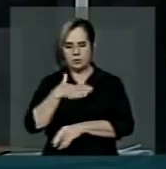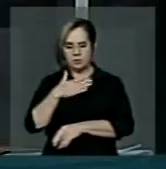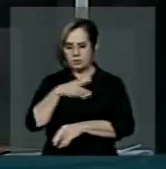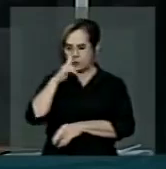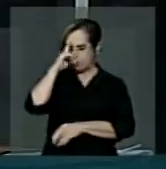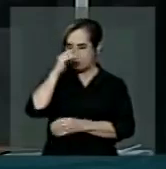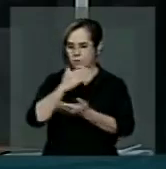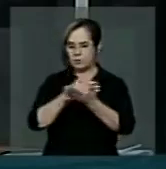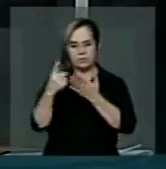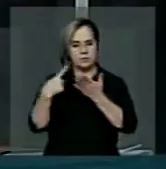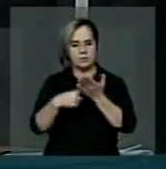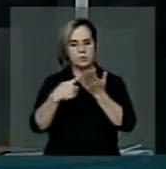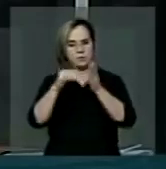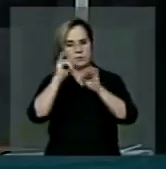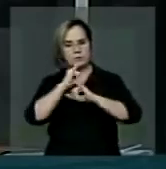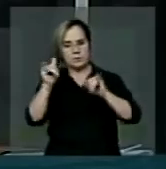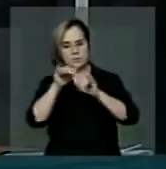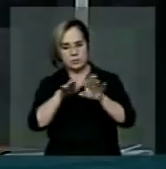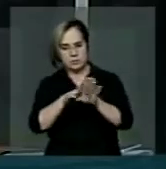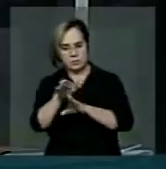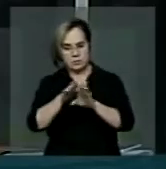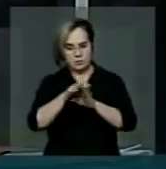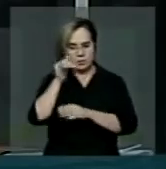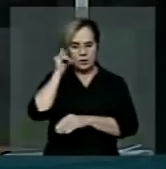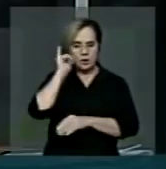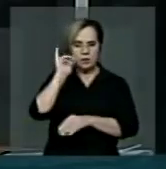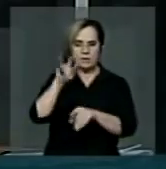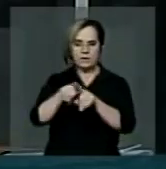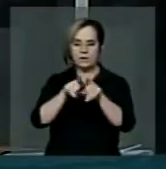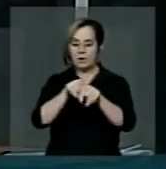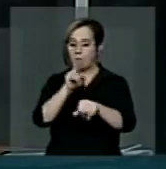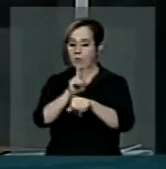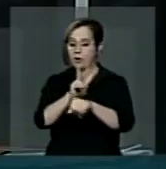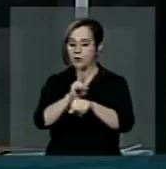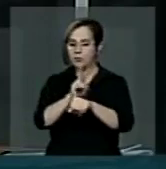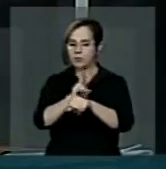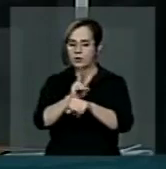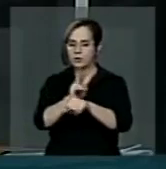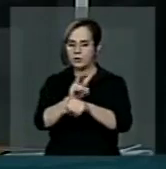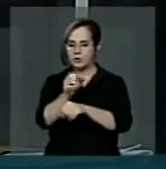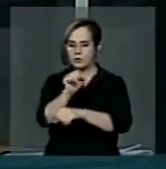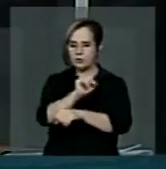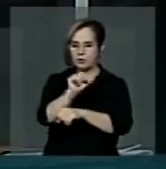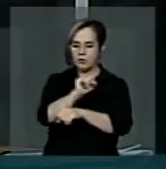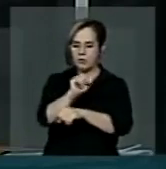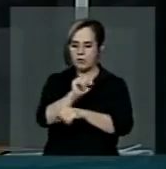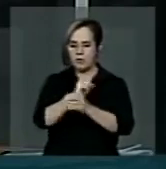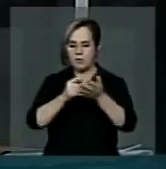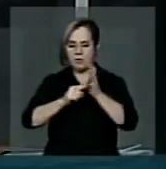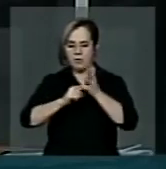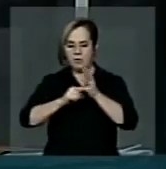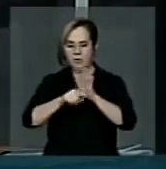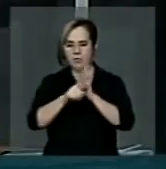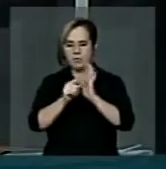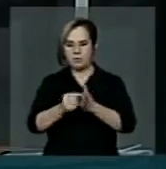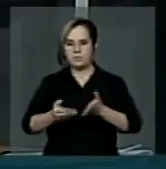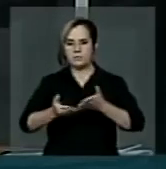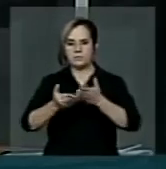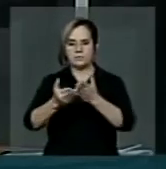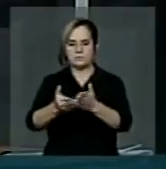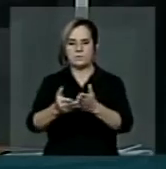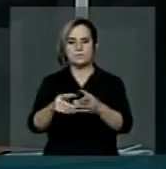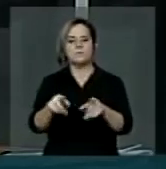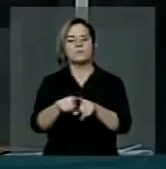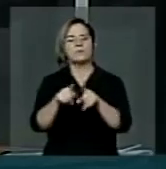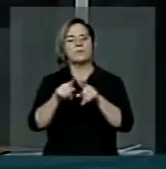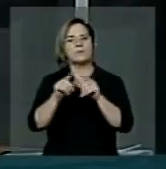campanhas de prevenção e instalação da proteção no volante e eixo dos motores das embarcações. Fizemos